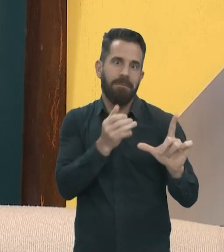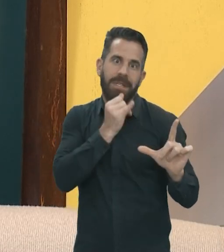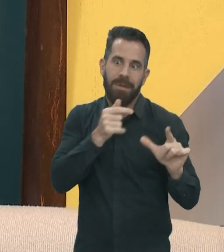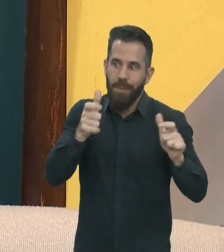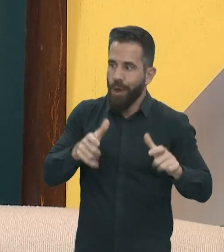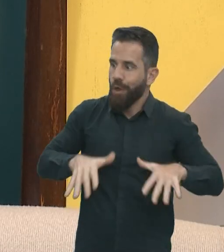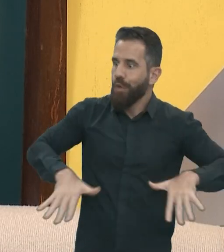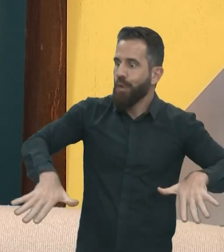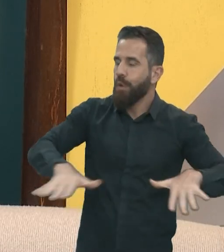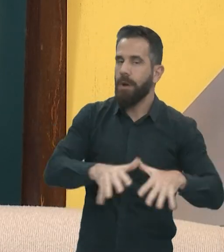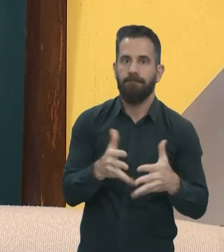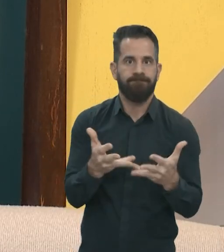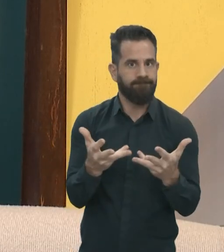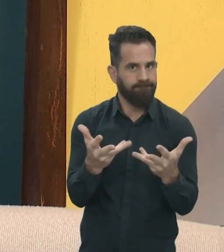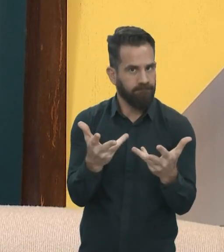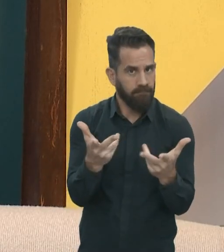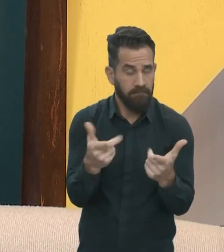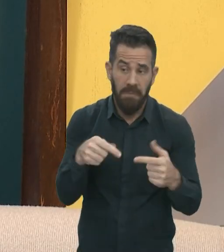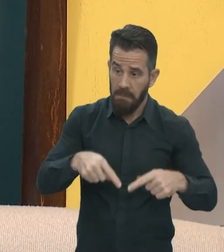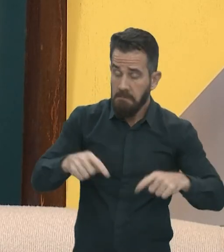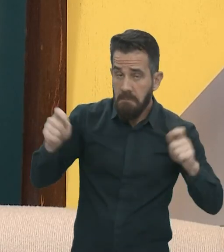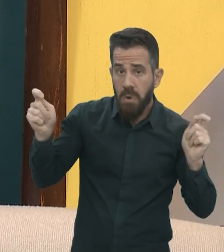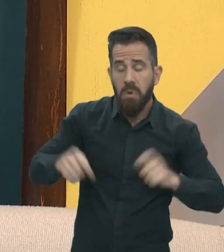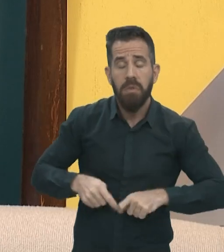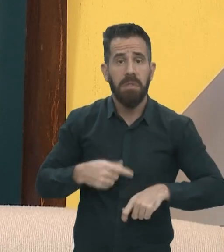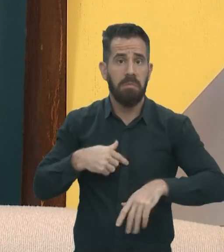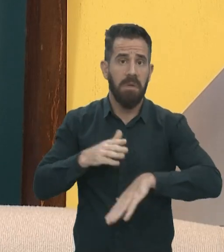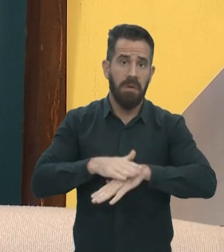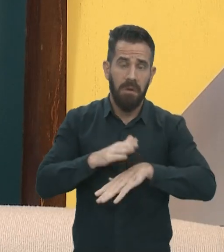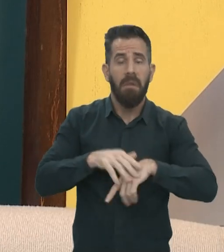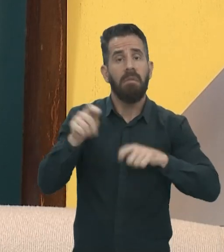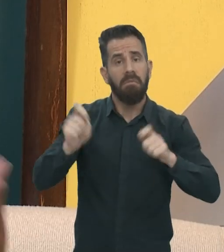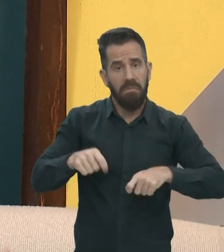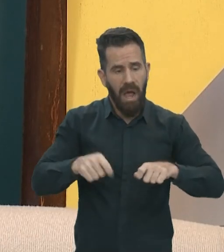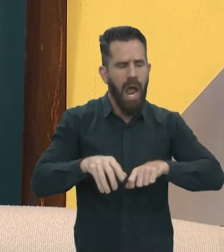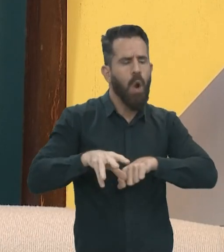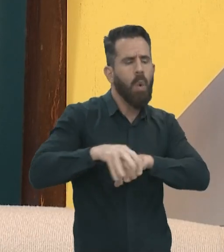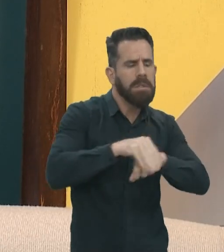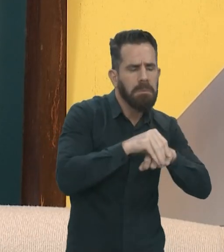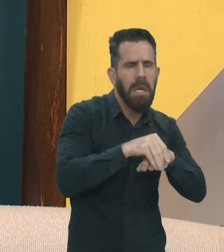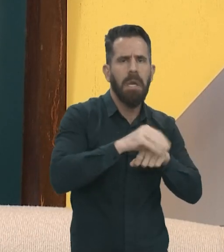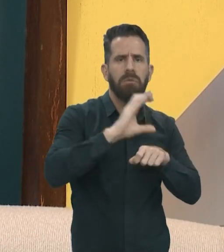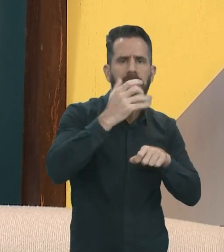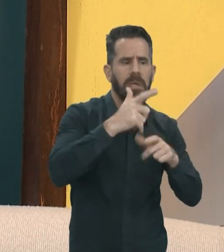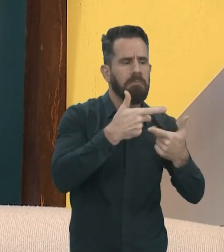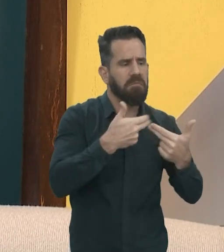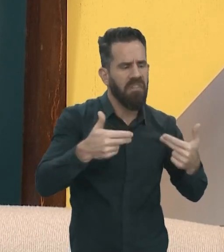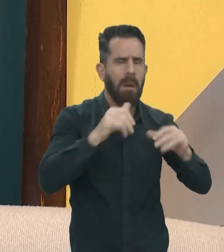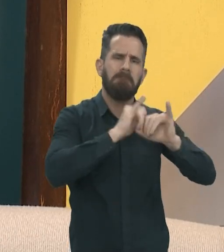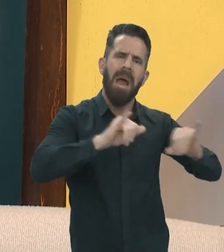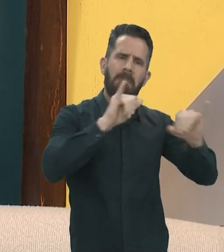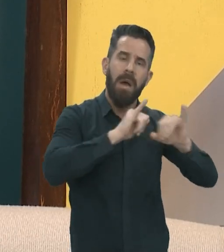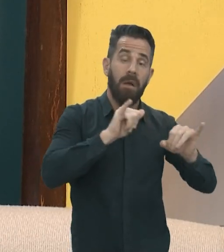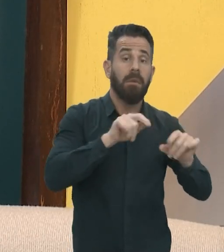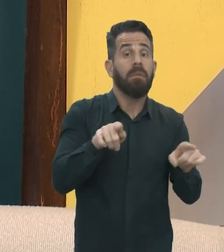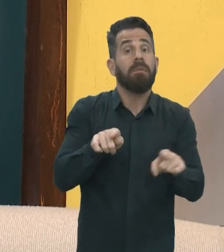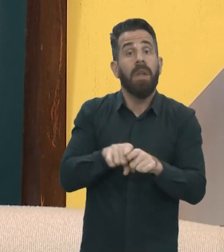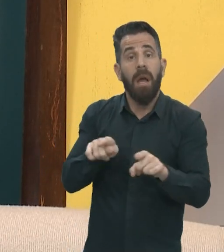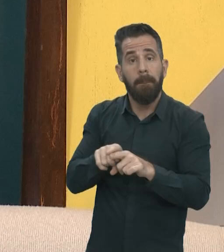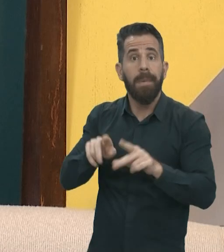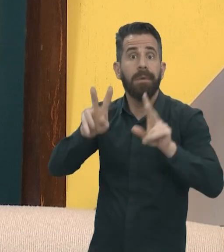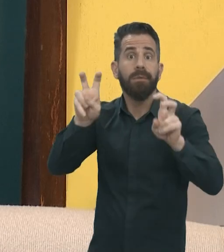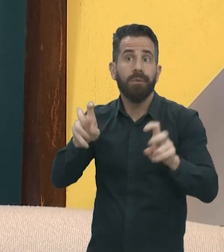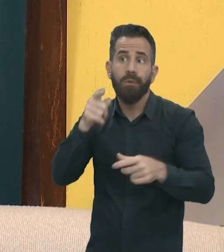Que possibilita a difusão de conhecimento de ciência e também das práticas de atividades